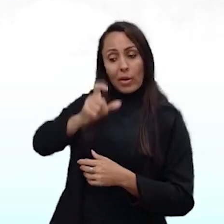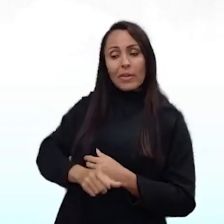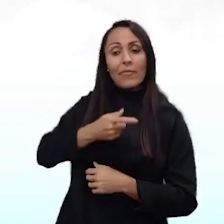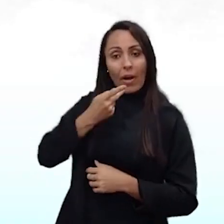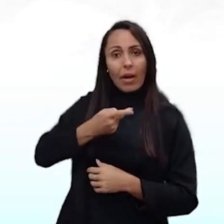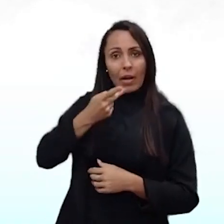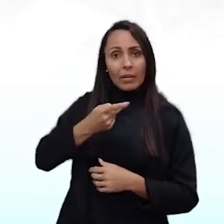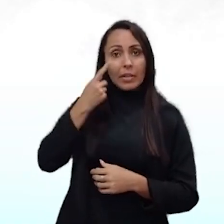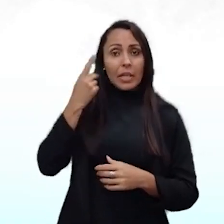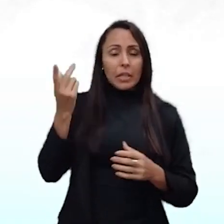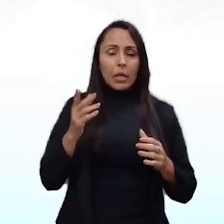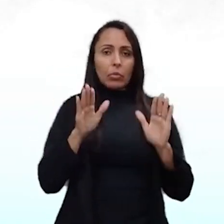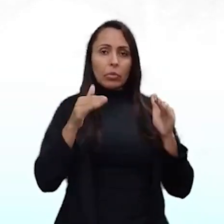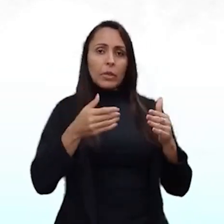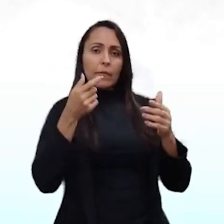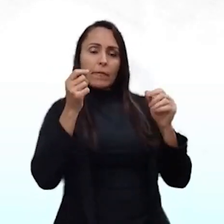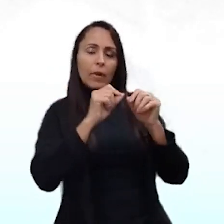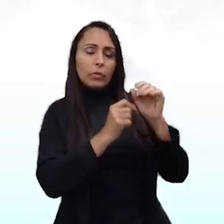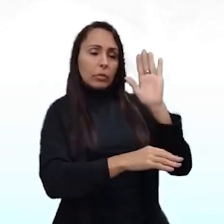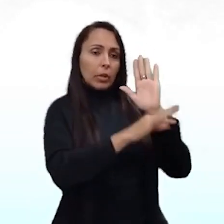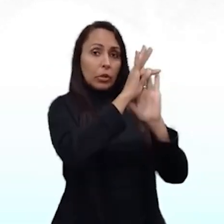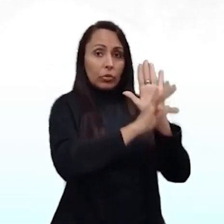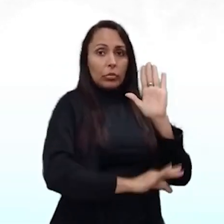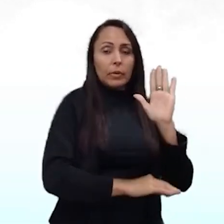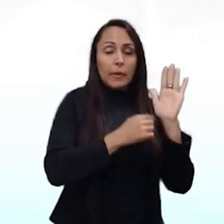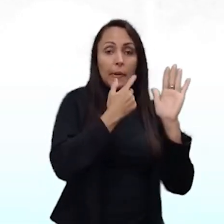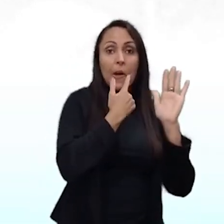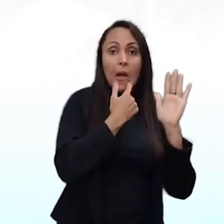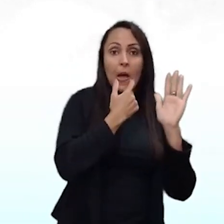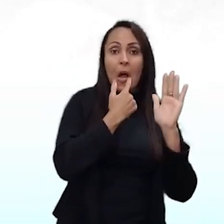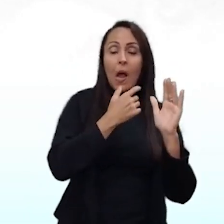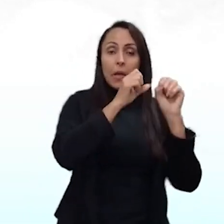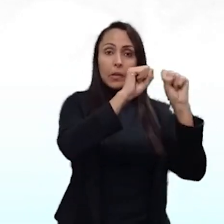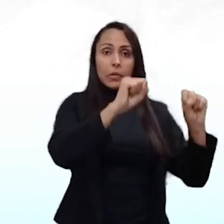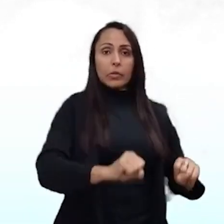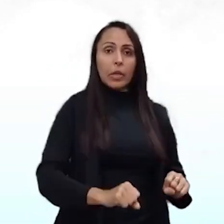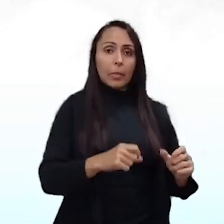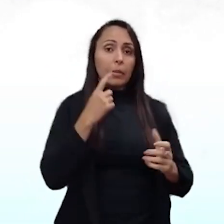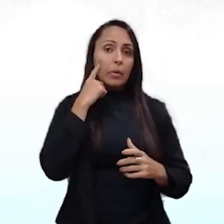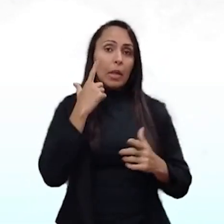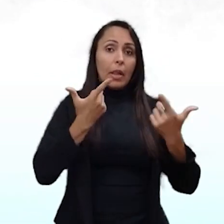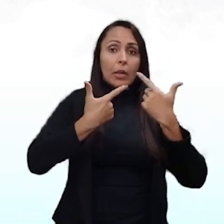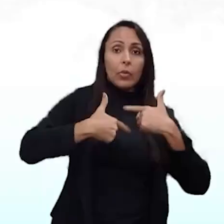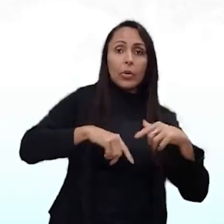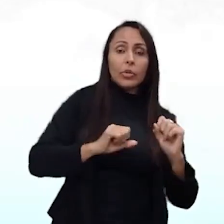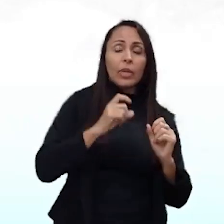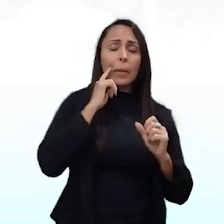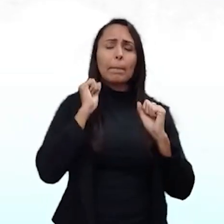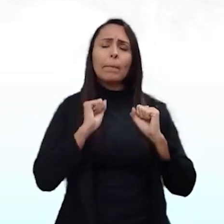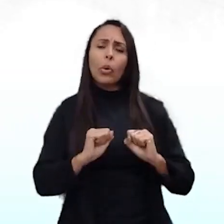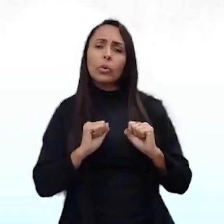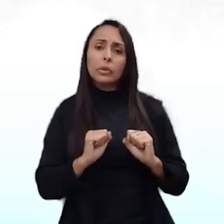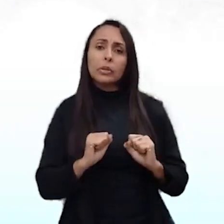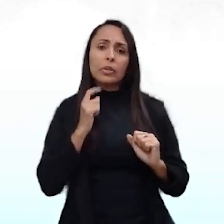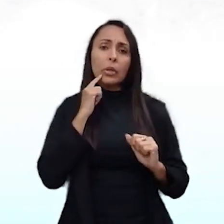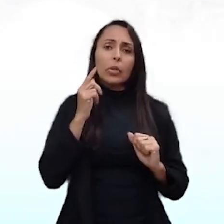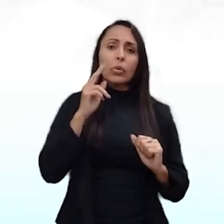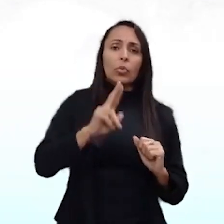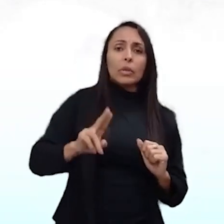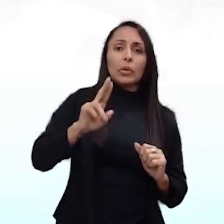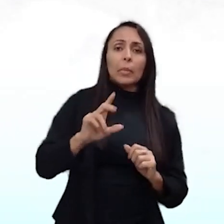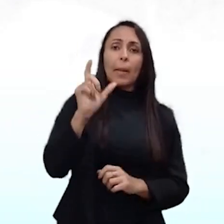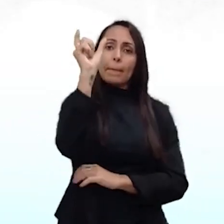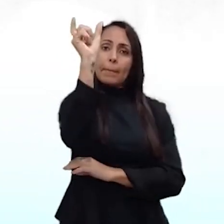texto, e essa manifestação linguística, esse sistema de sinais linguísticos, ele pode ser usado através da